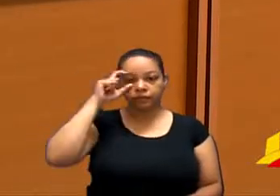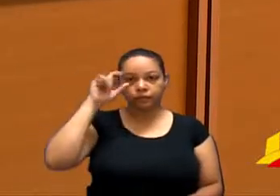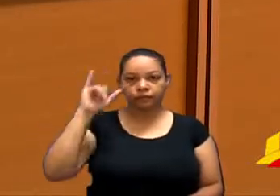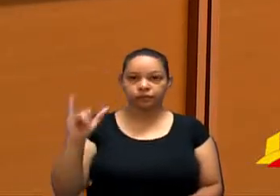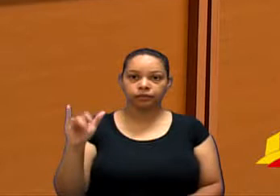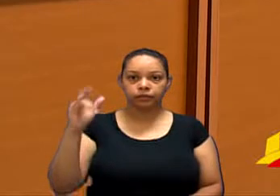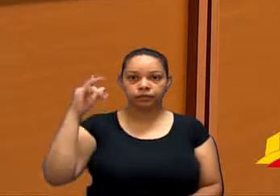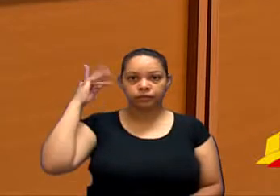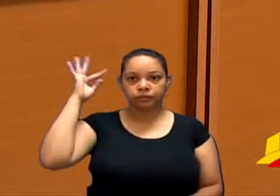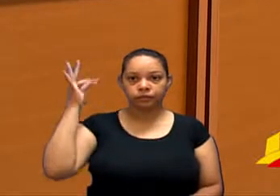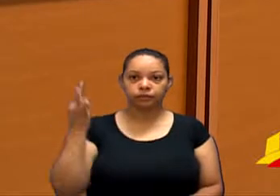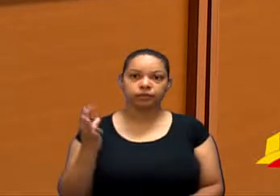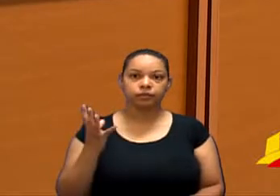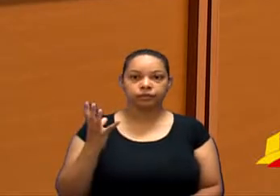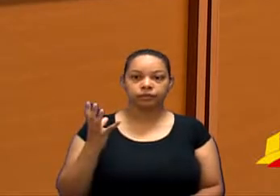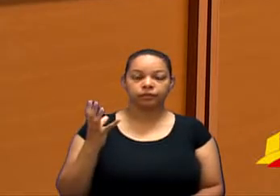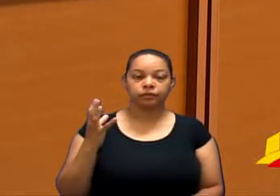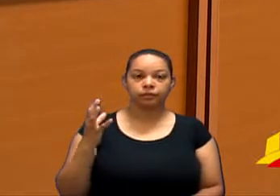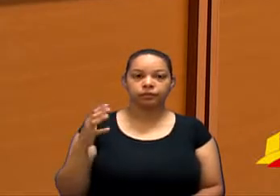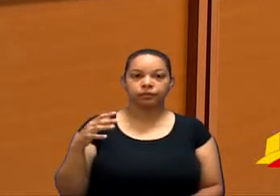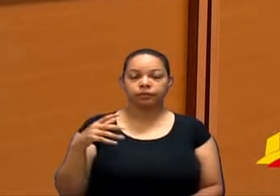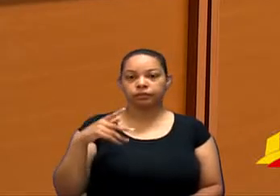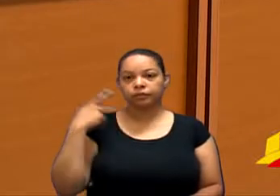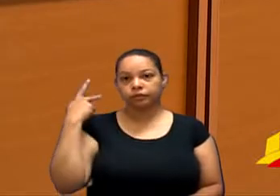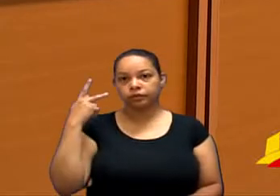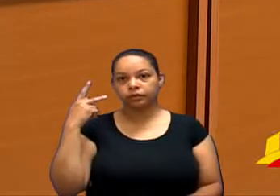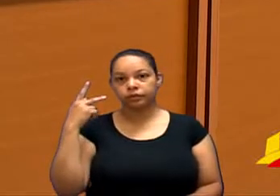vereadores os servidores e servidores